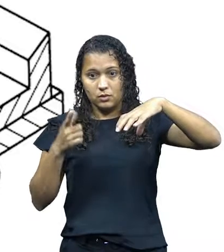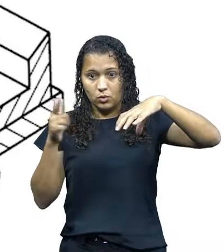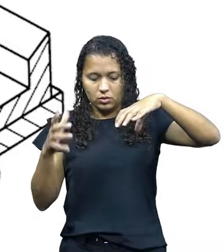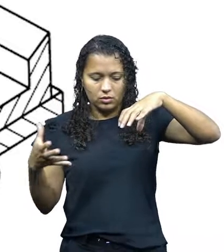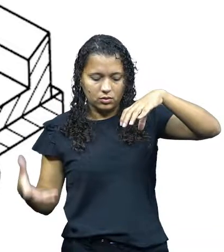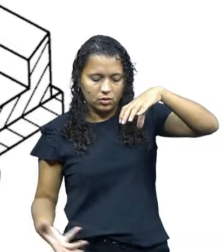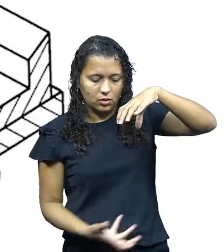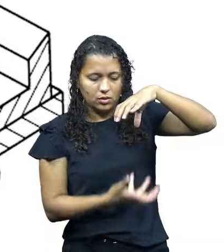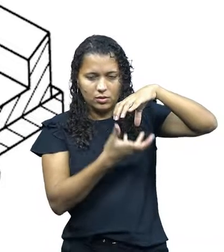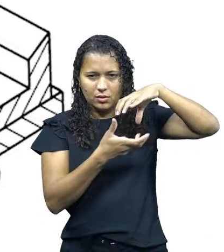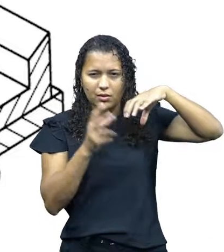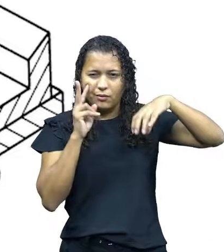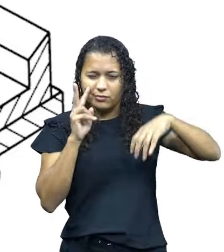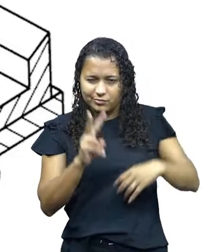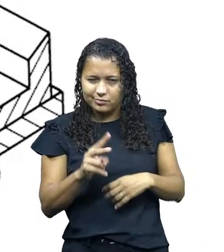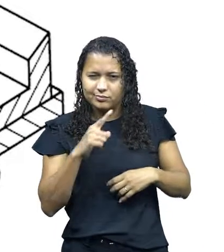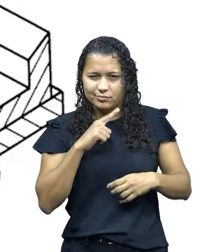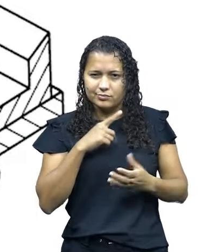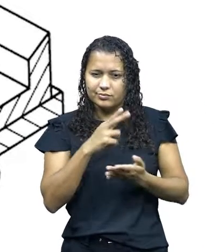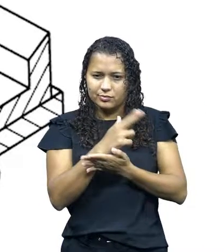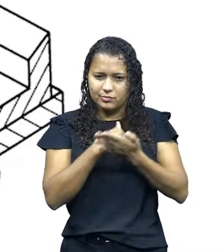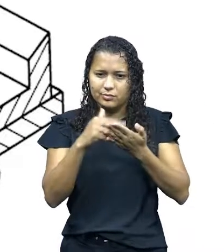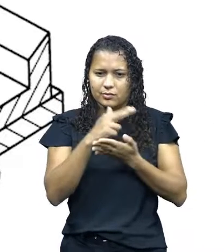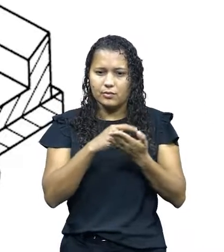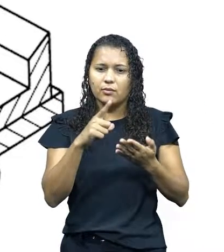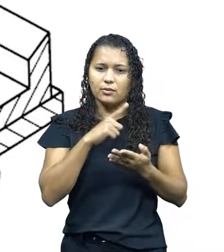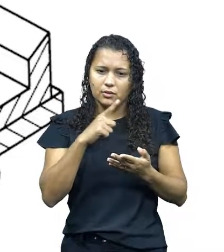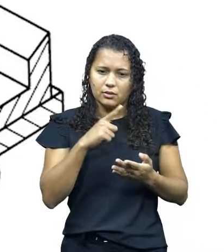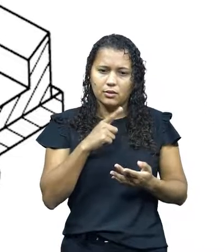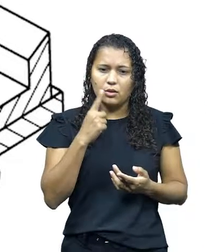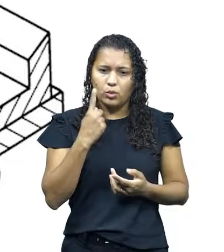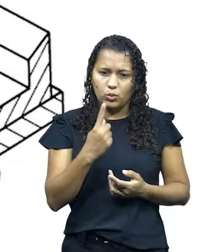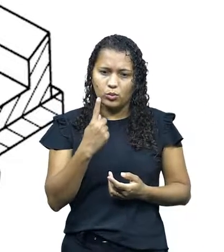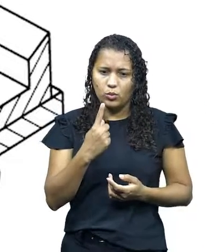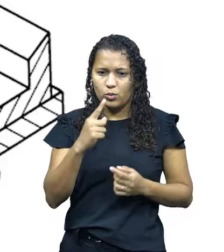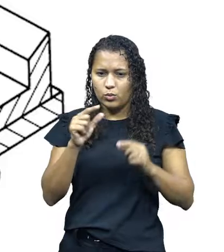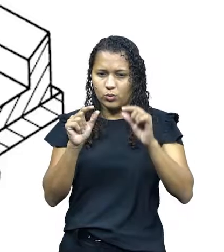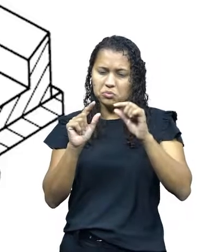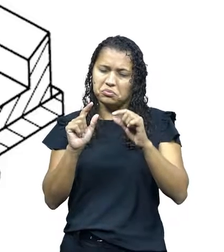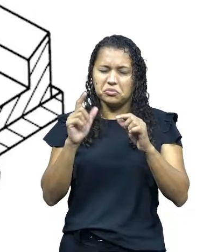exemplo, aqui nós temos na imagem a união do desenho por um